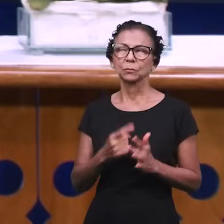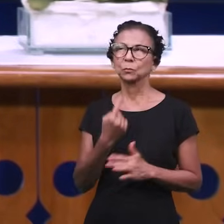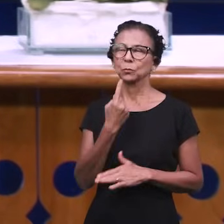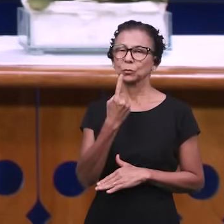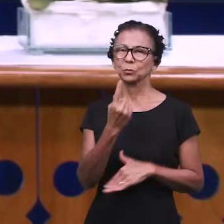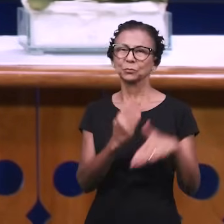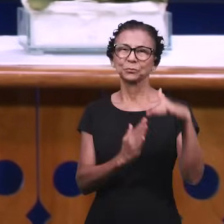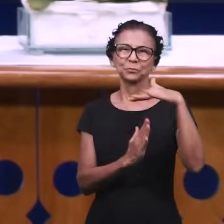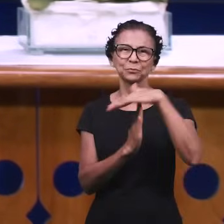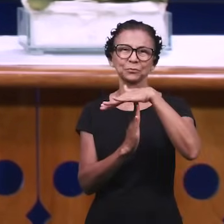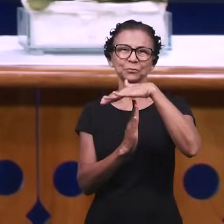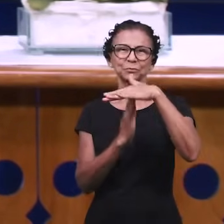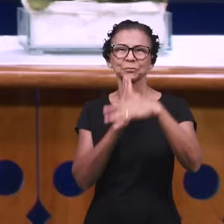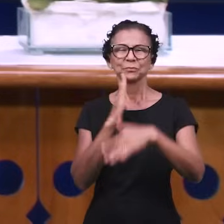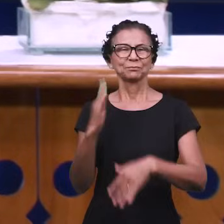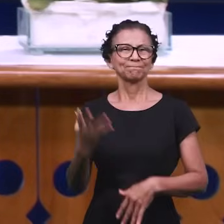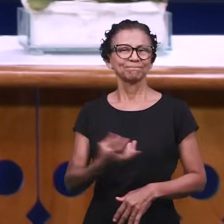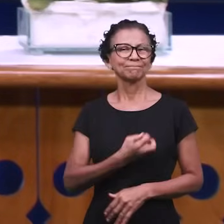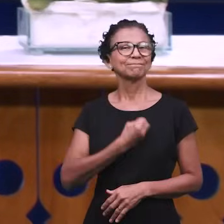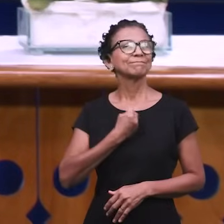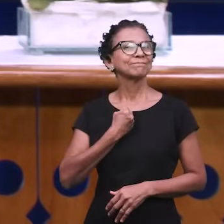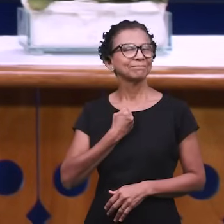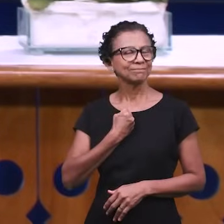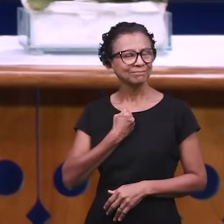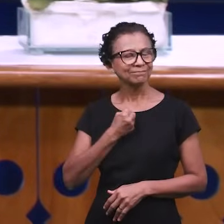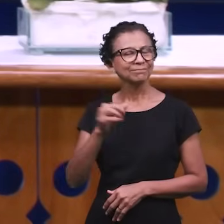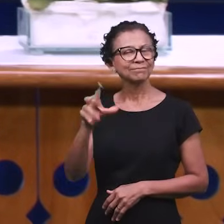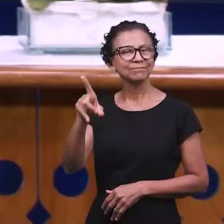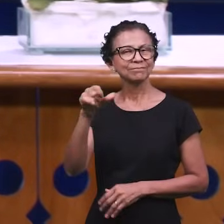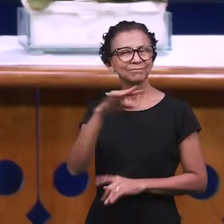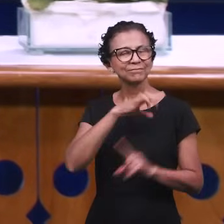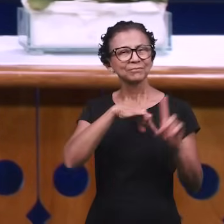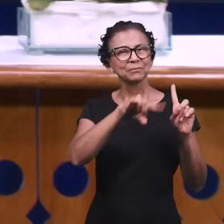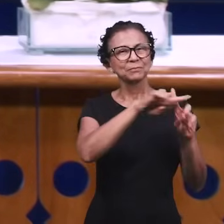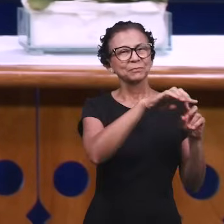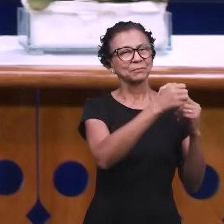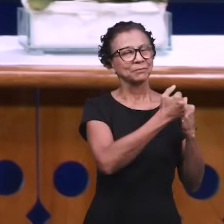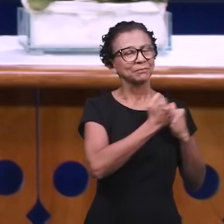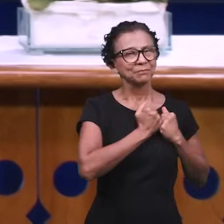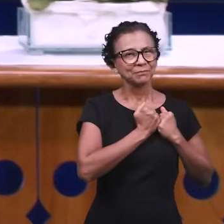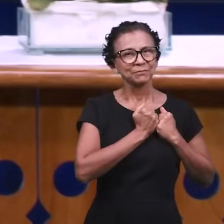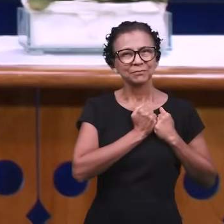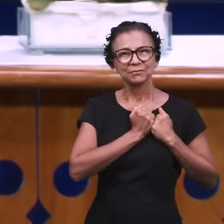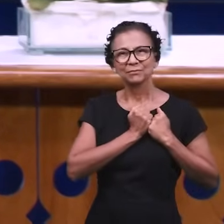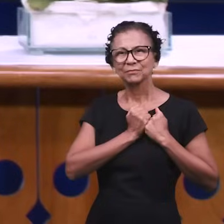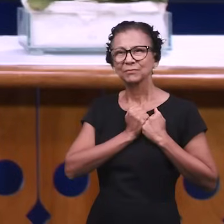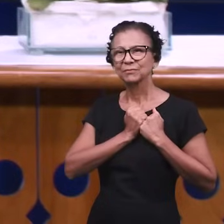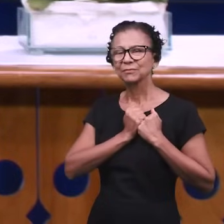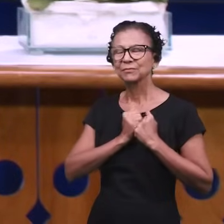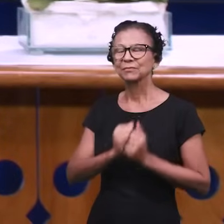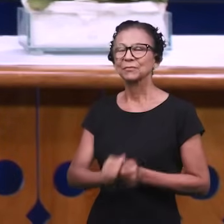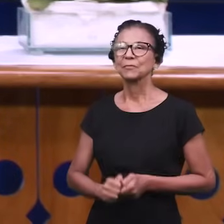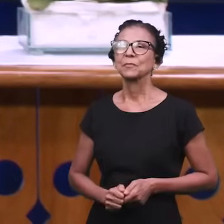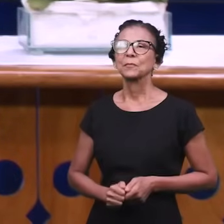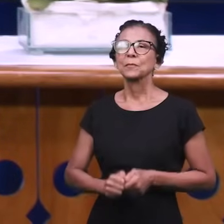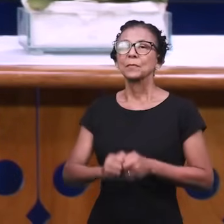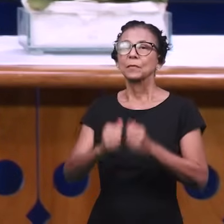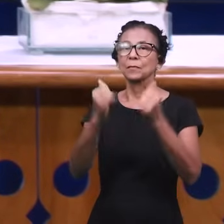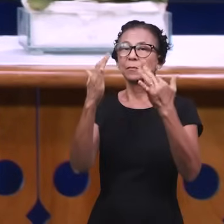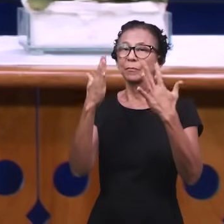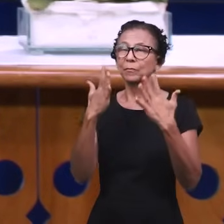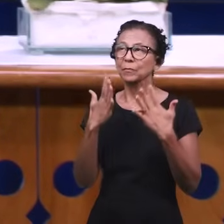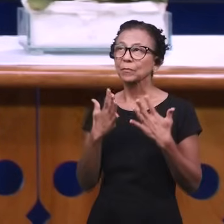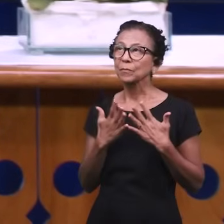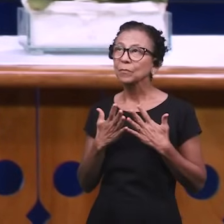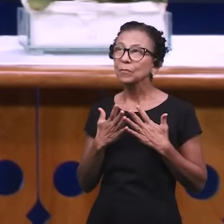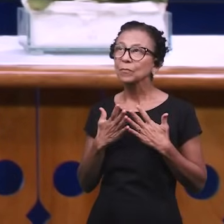seu único e suficiente Salvador, aquele que deu a vida por nós. Despeça-nos agora na tua